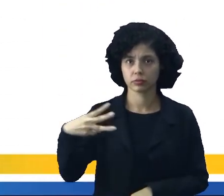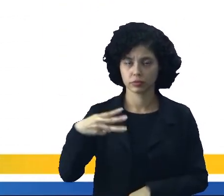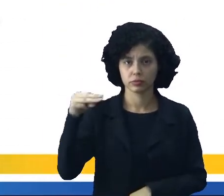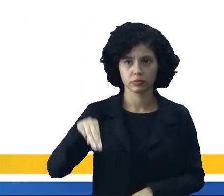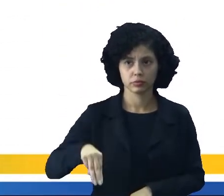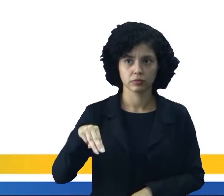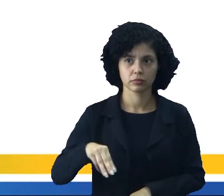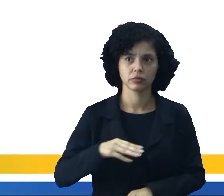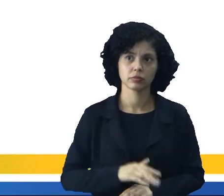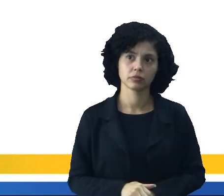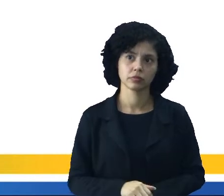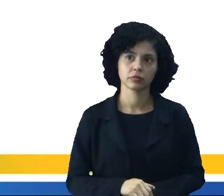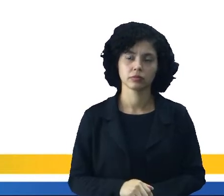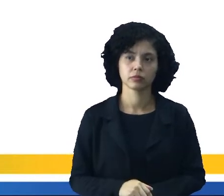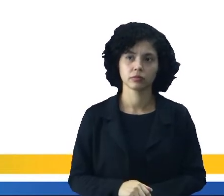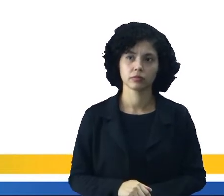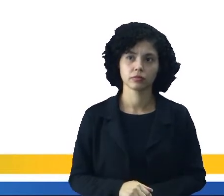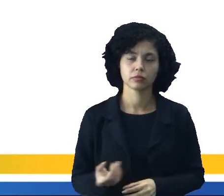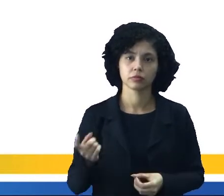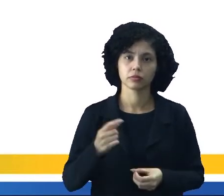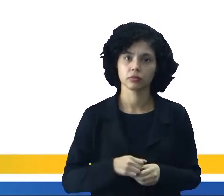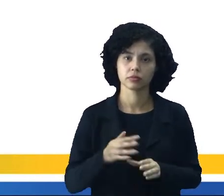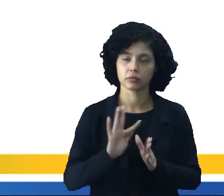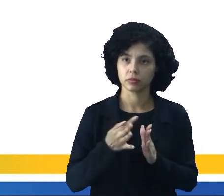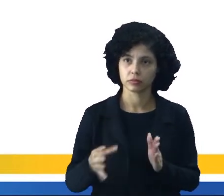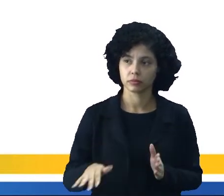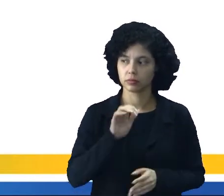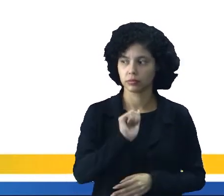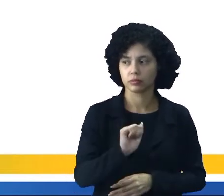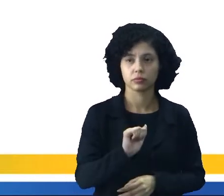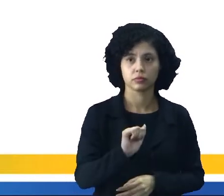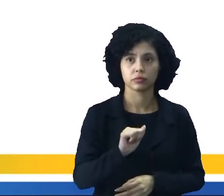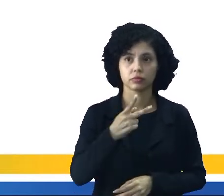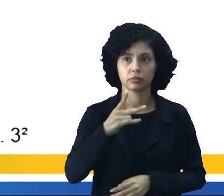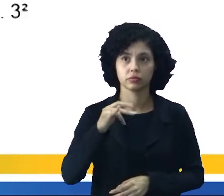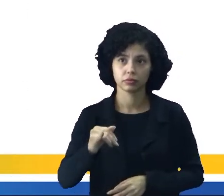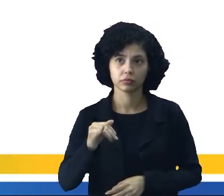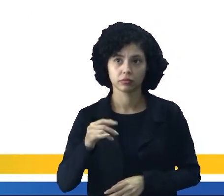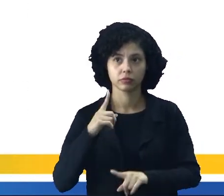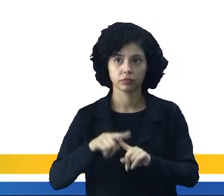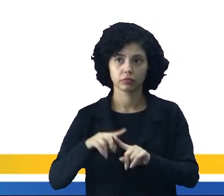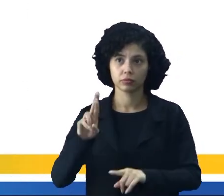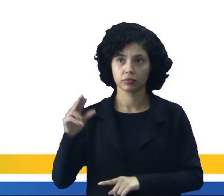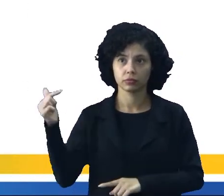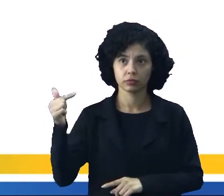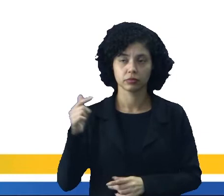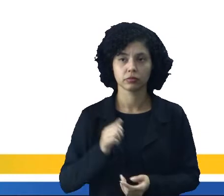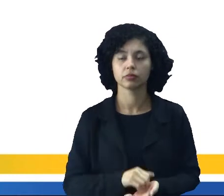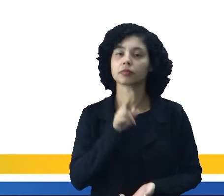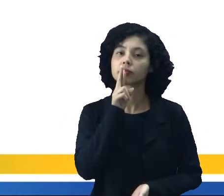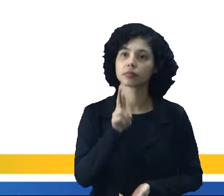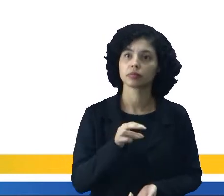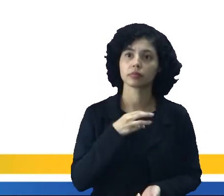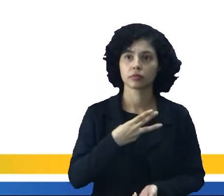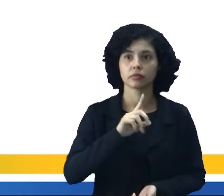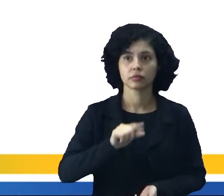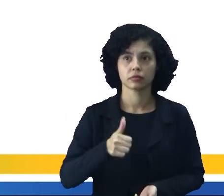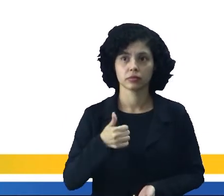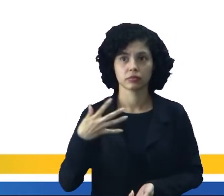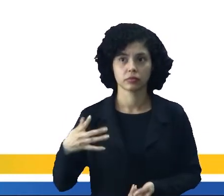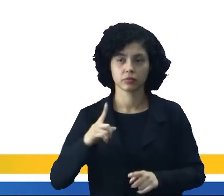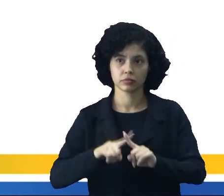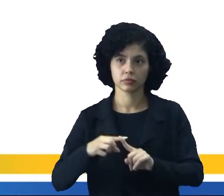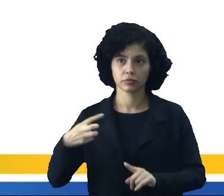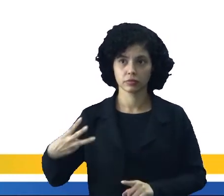raio de 3 metros Vamos pela fórmula a igual a Pierre ao quadrado então a área é igual a